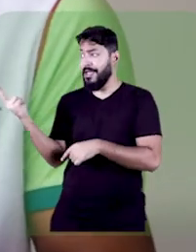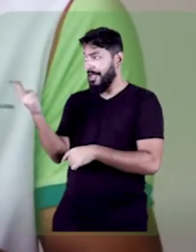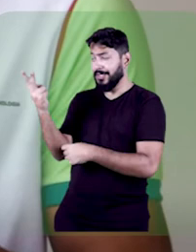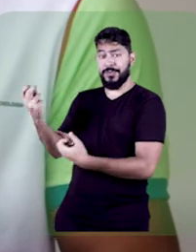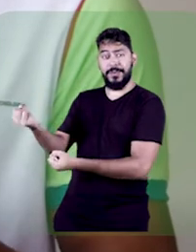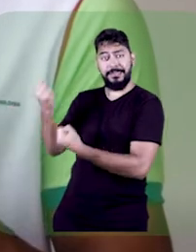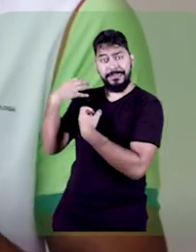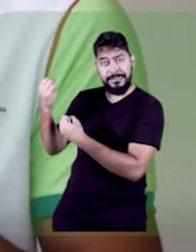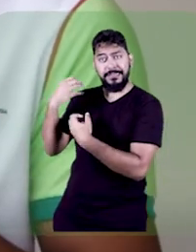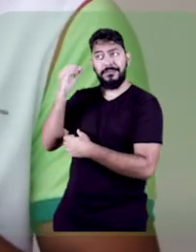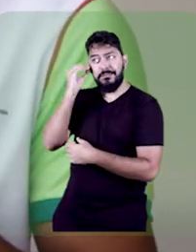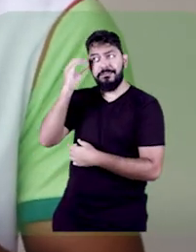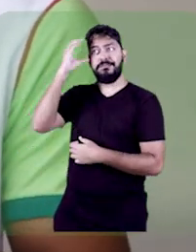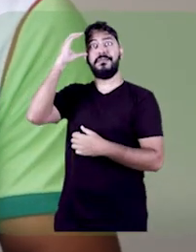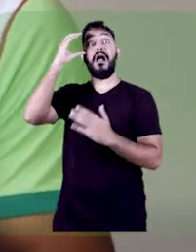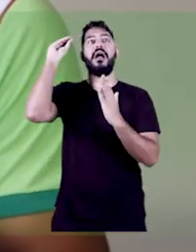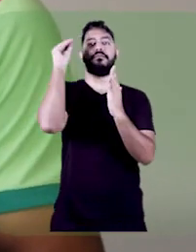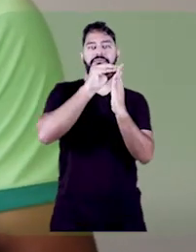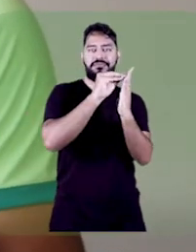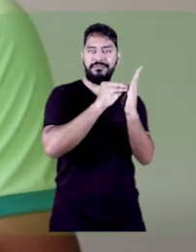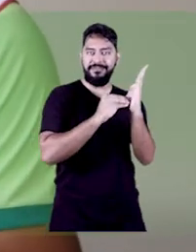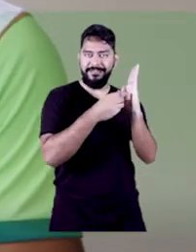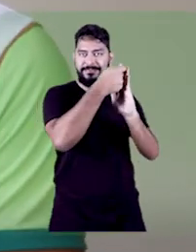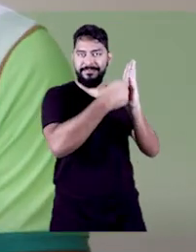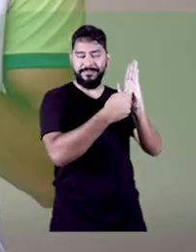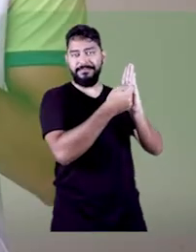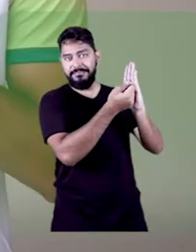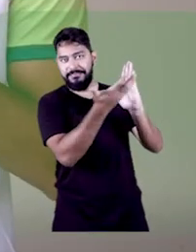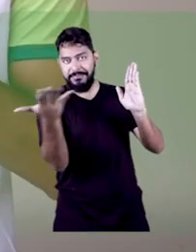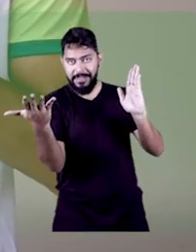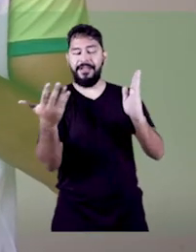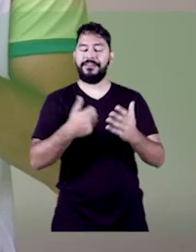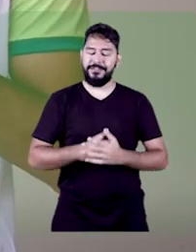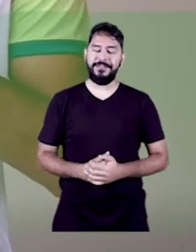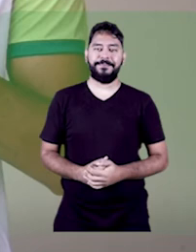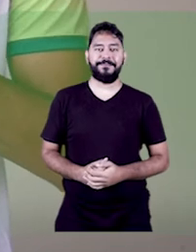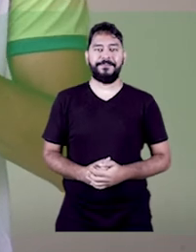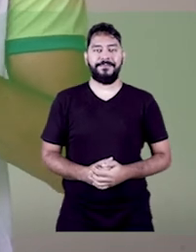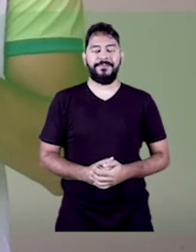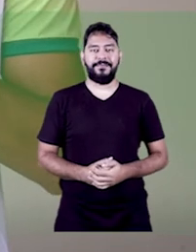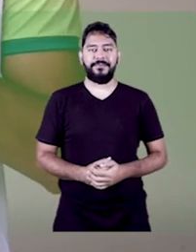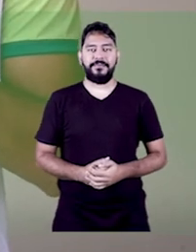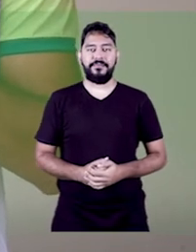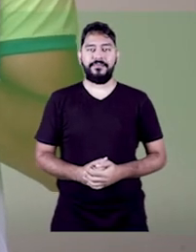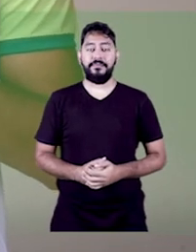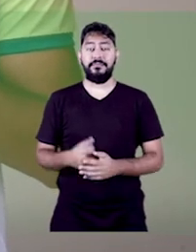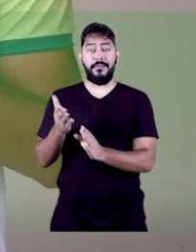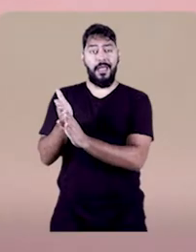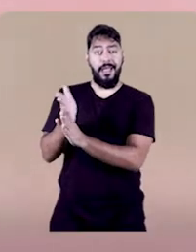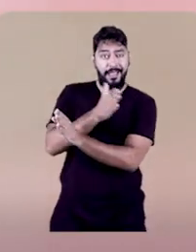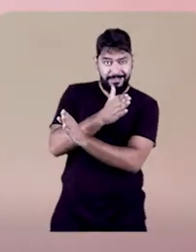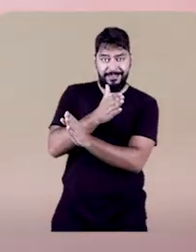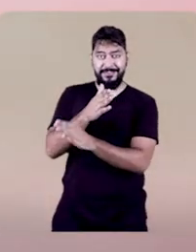na criação que elas me passaram, como sendo matriarcal e muito respeitador, para poder repassar isso que elas me